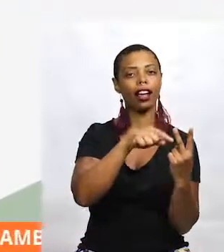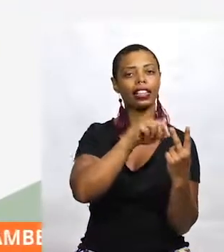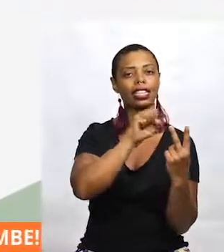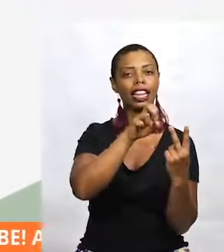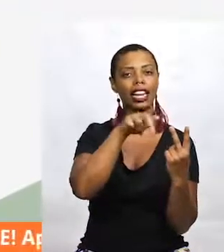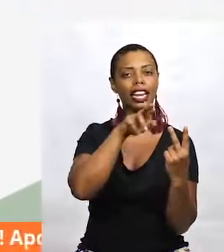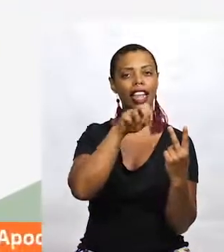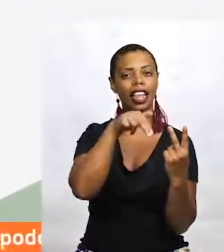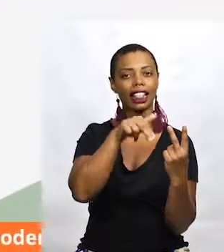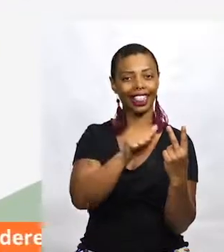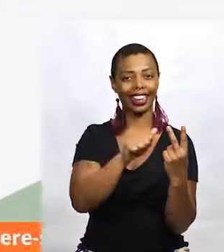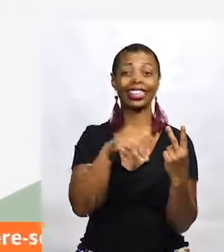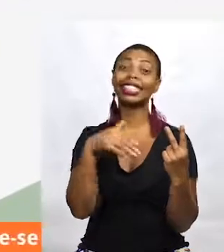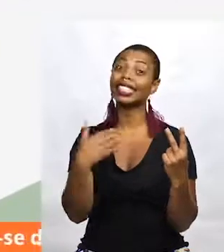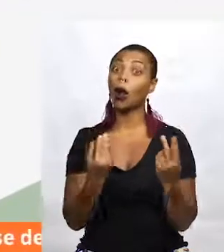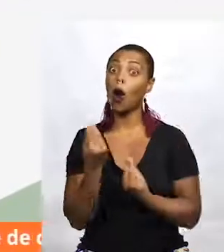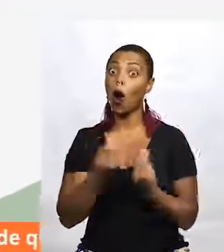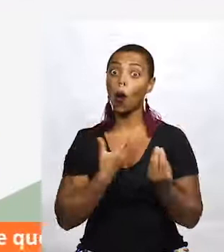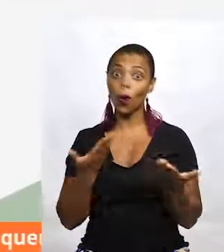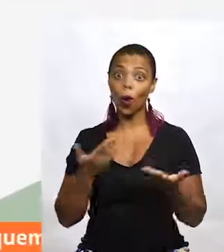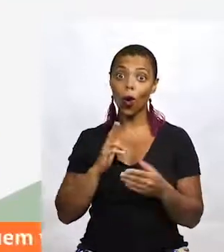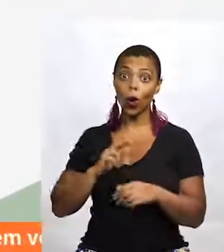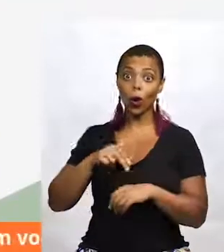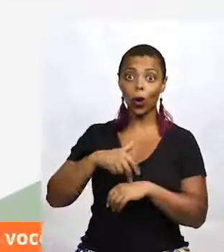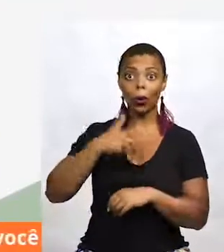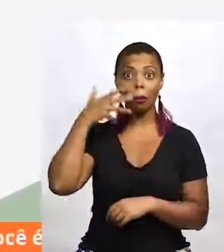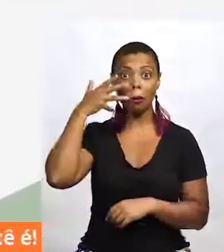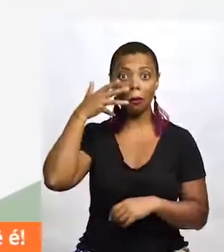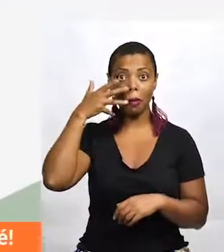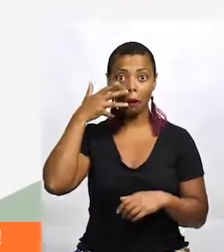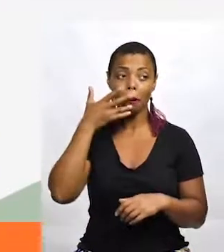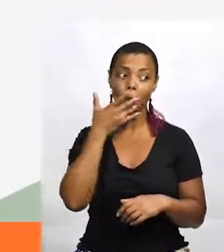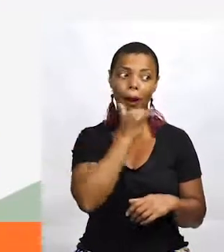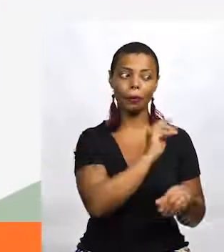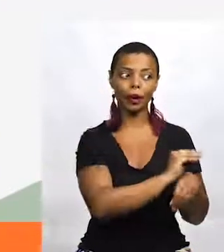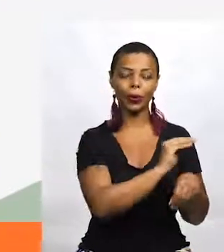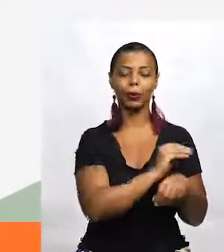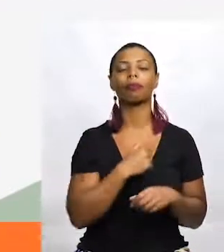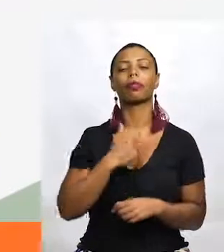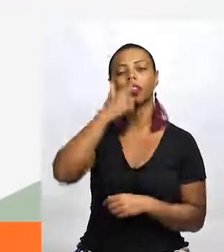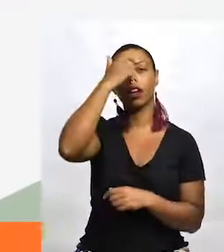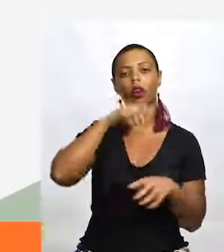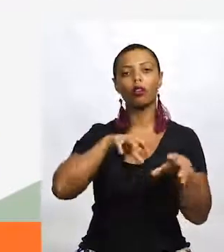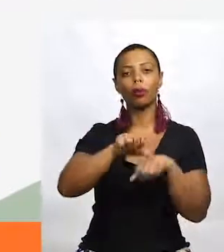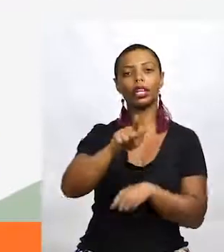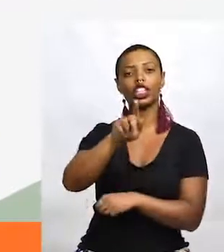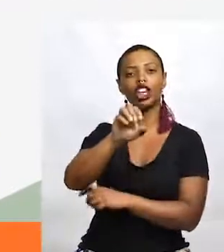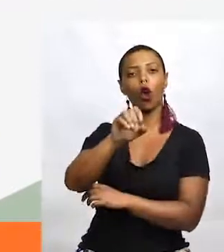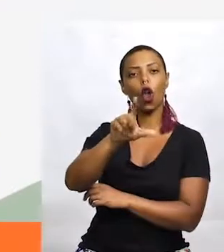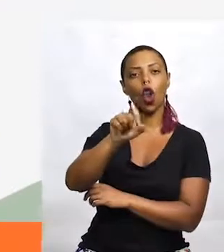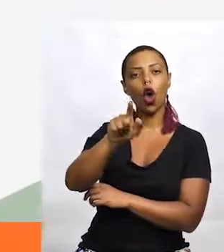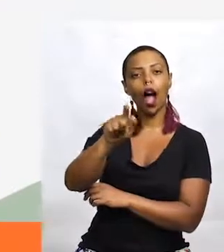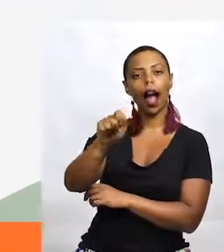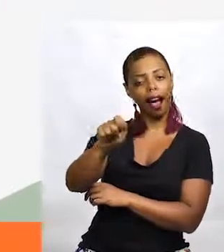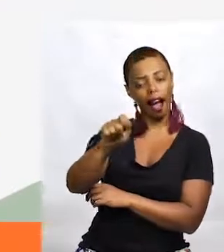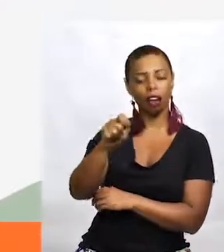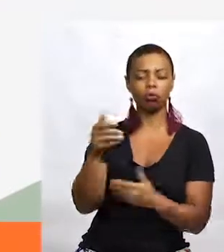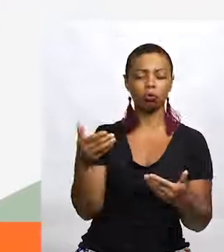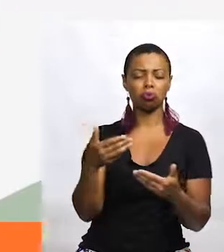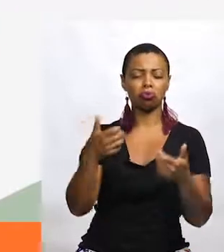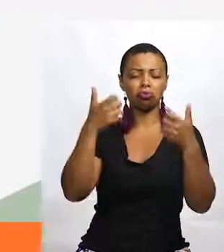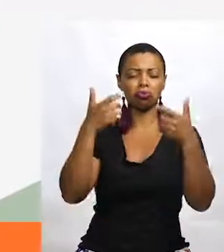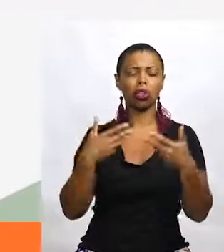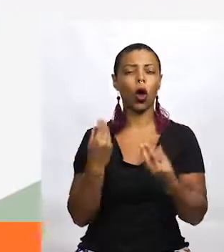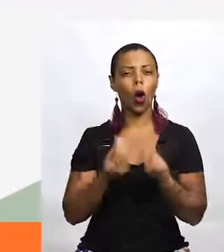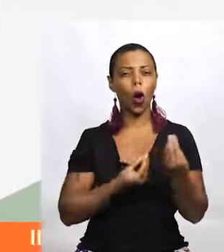aqui hoje, papai teve que colaborar. Eu sou geóloga, eu acho que são as coisas que me definem hoje, a minha idade, bem